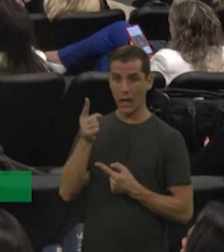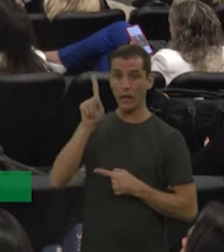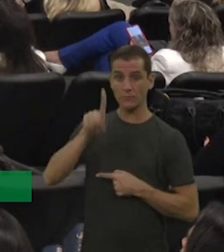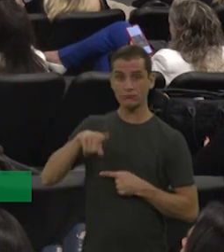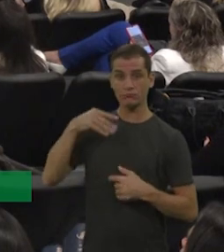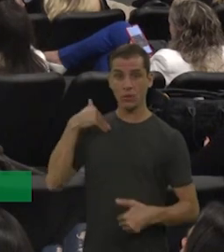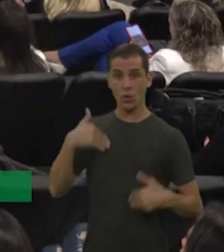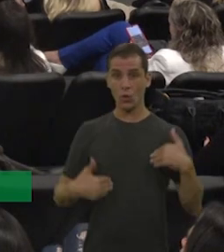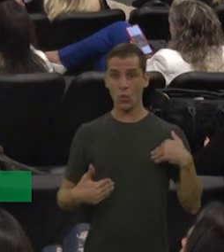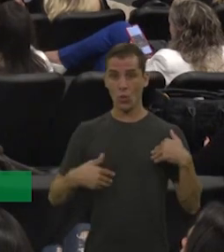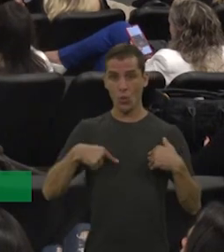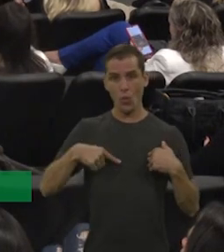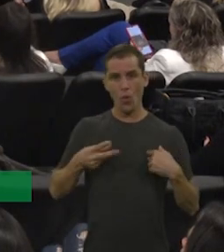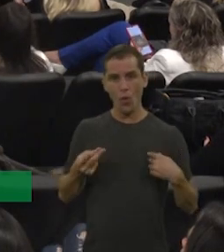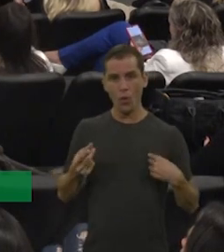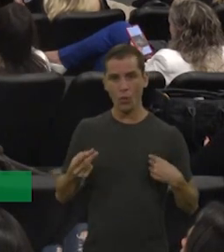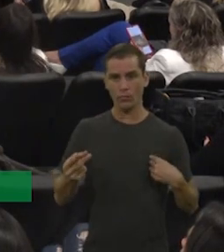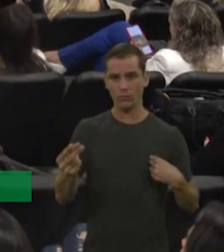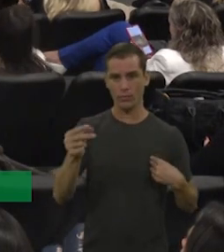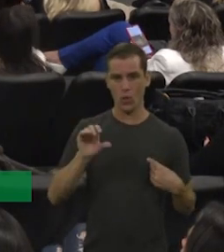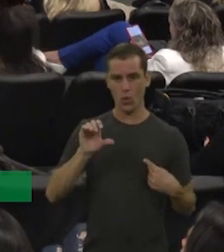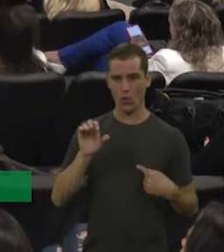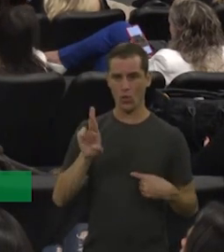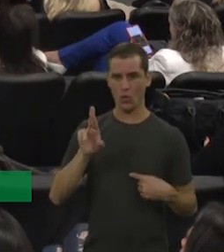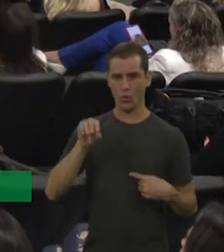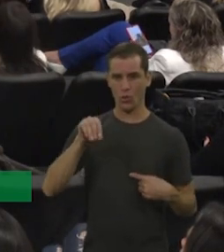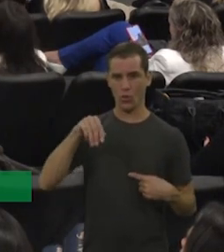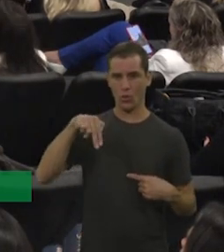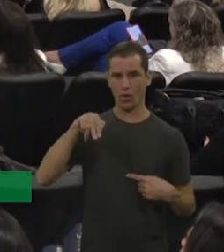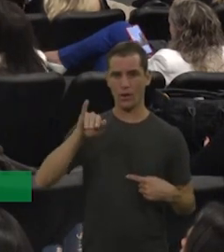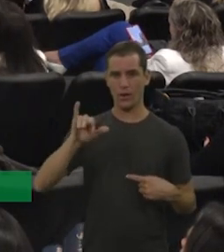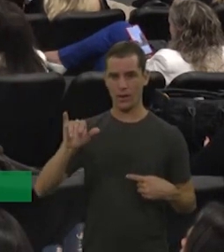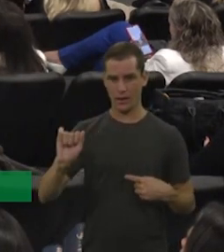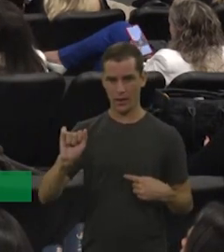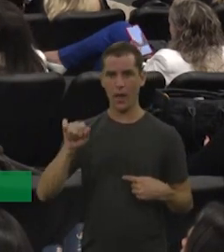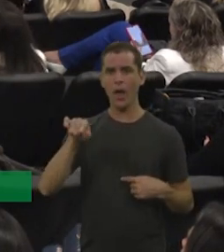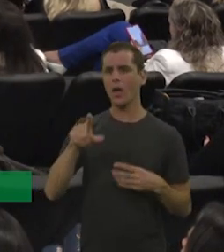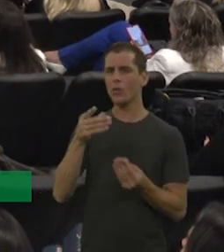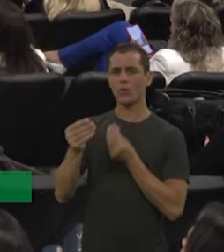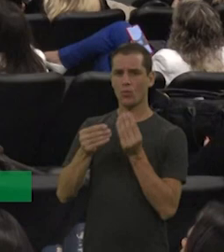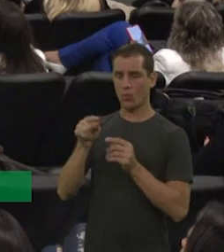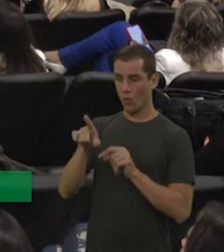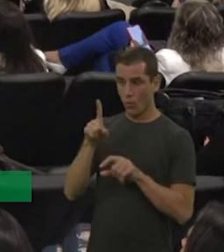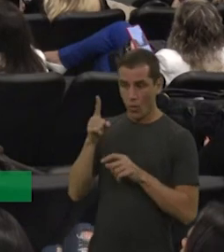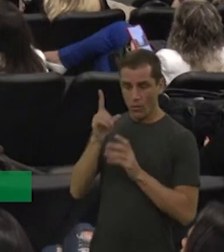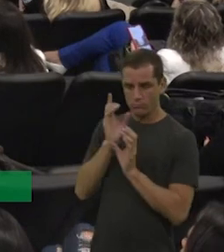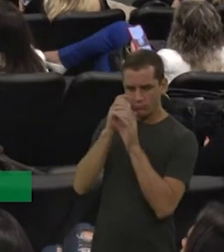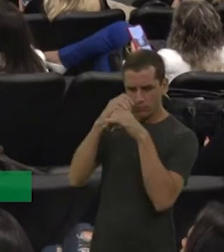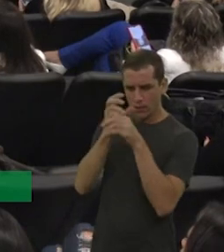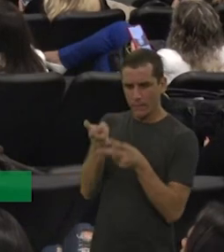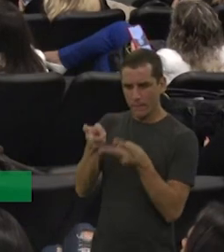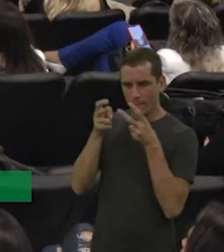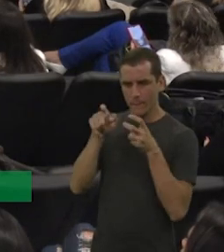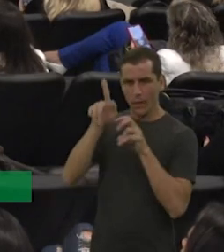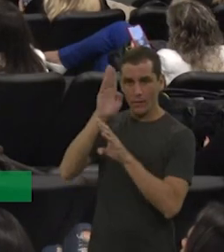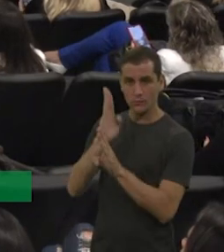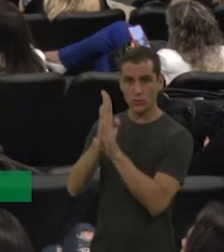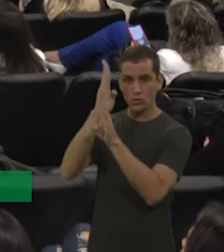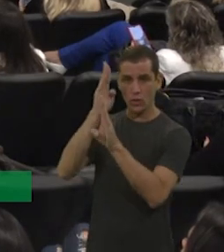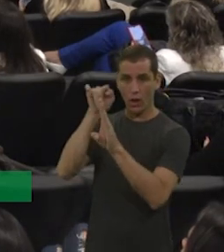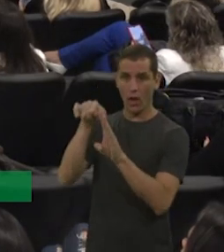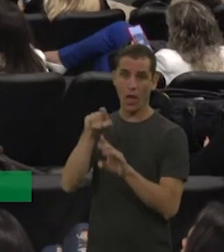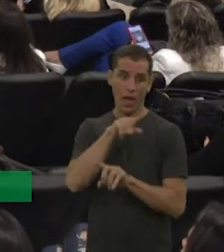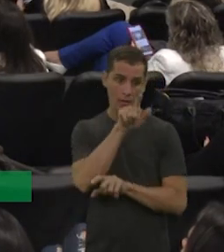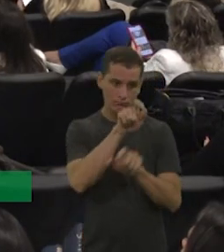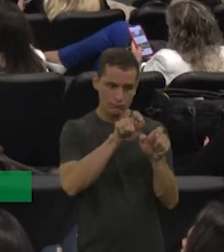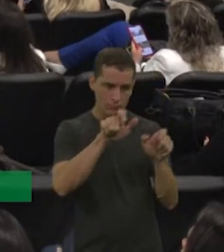e isso leva um atraso, muitas vezes, no diagnóstico, errado e impacto na qualidade de vida dos pacientes. São pouco compreendidas pelo